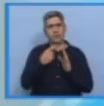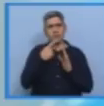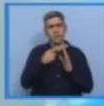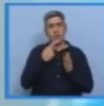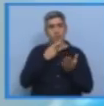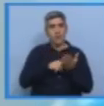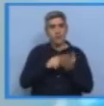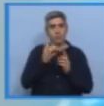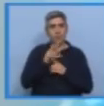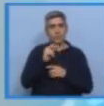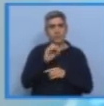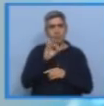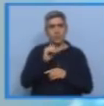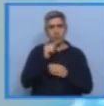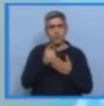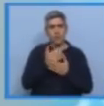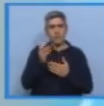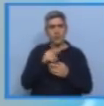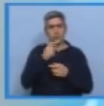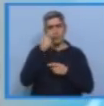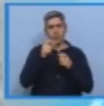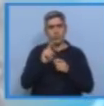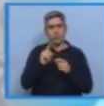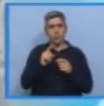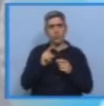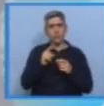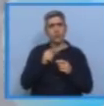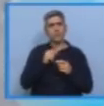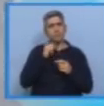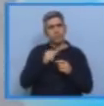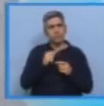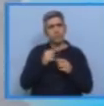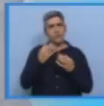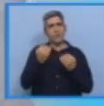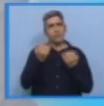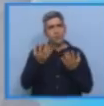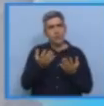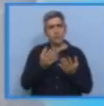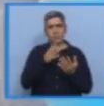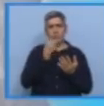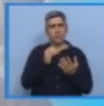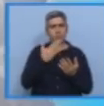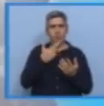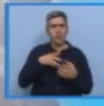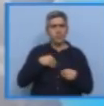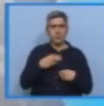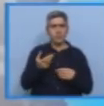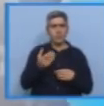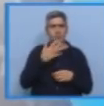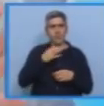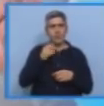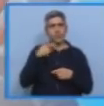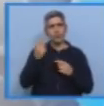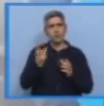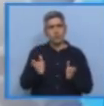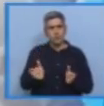na Bélgica 30% das mortes ocorreram em pessoas que não deram o seu consentimento informado. Isto não é aceitável. Que sejam os familiares depois